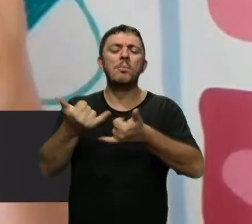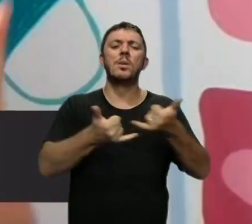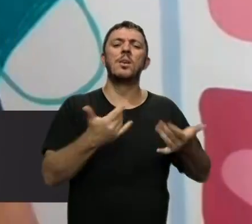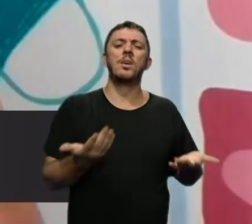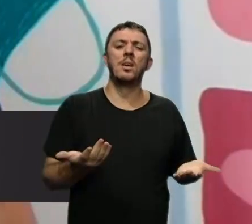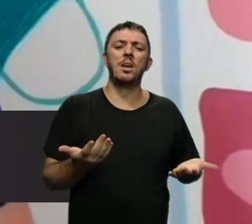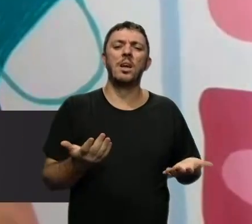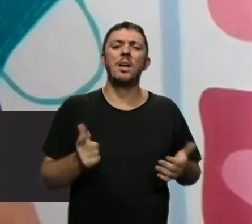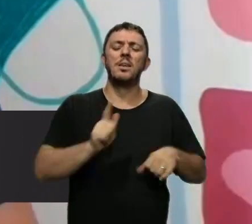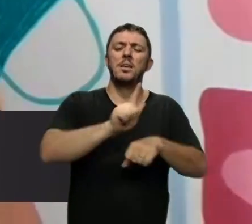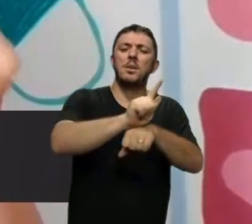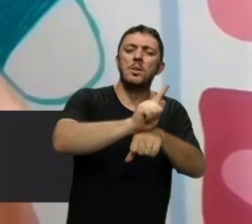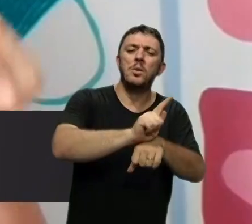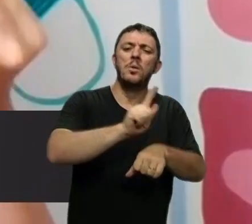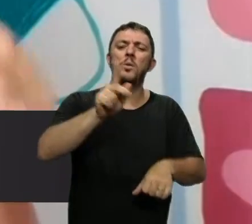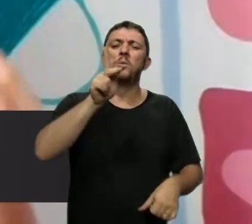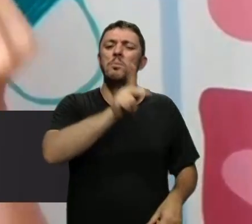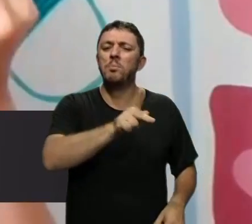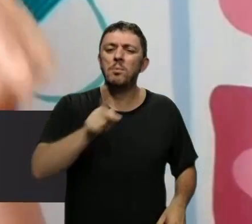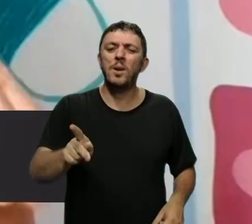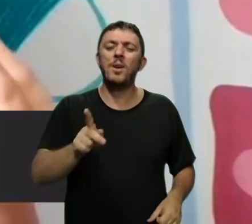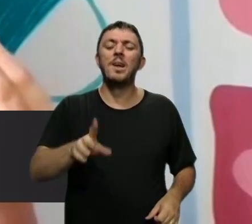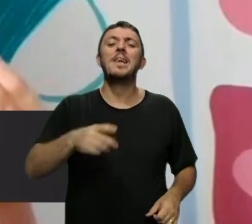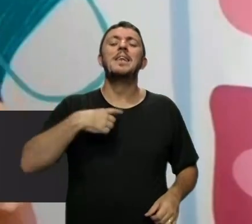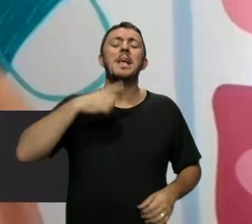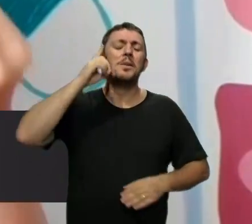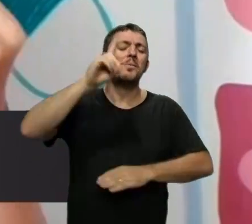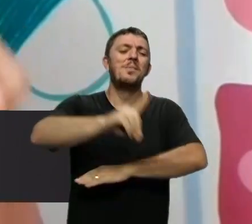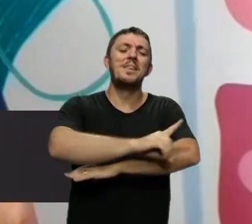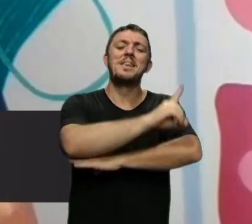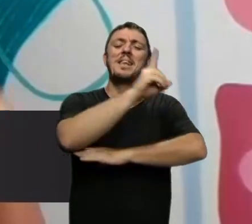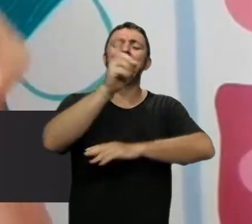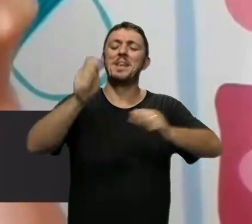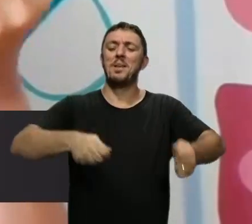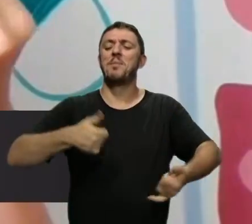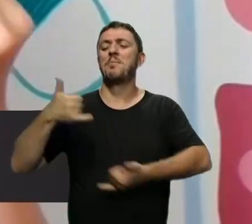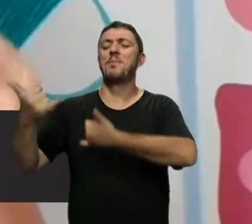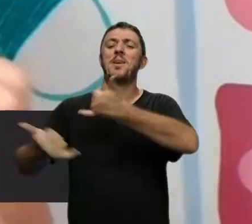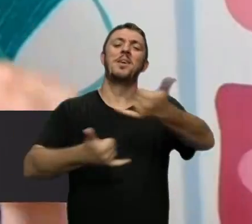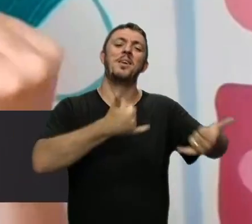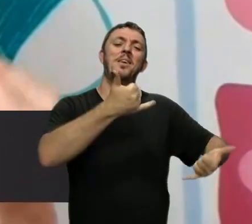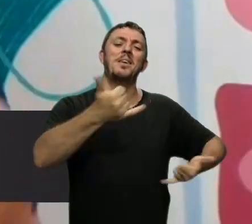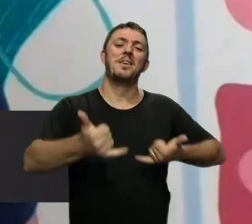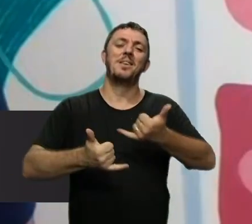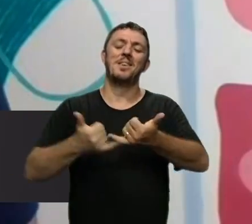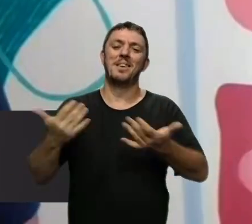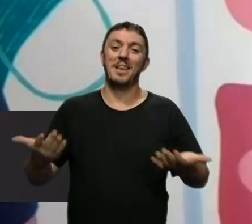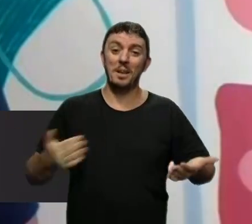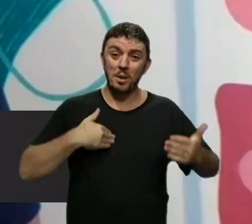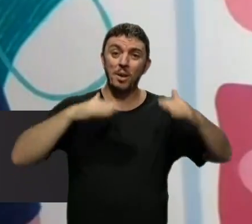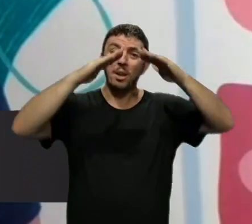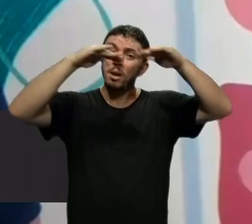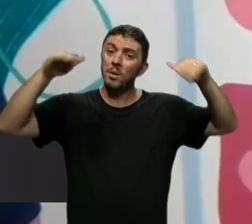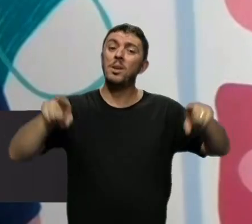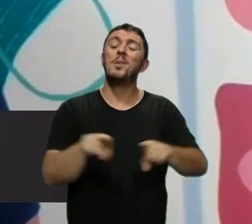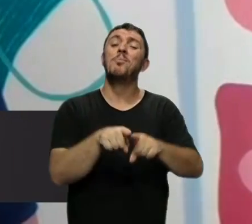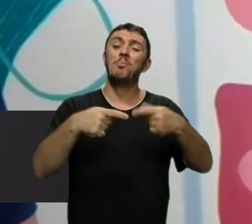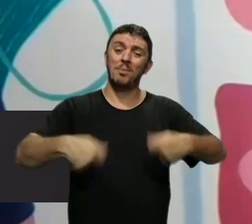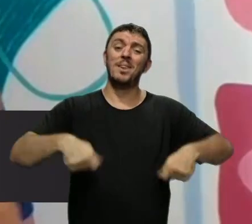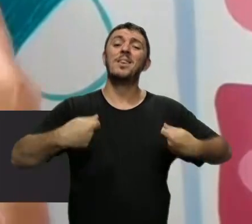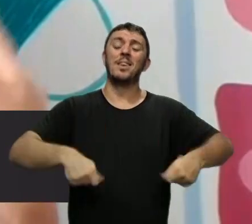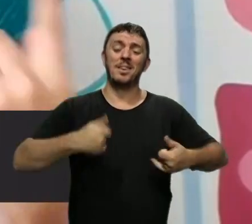professores tiveram o dia inteiro para brincar. A gente, nós adultos, a gente também precisa